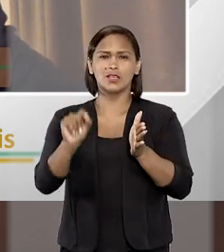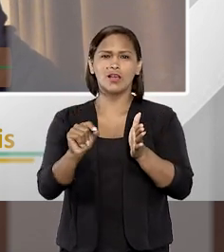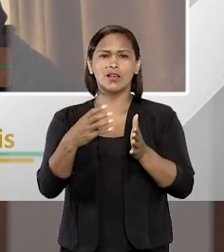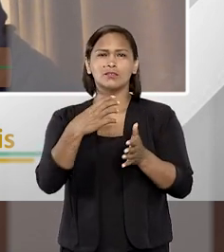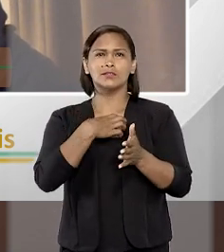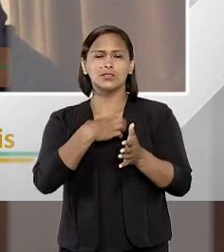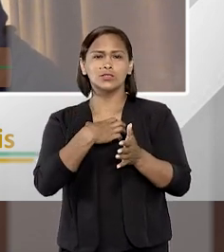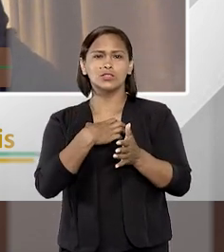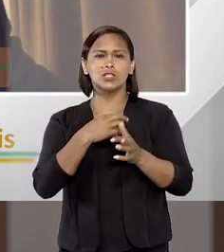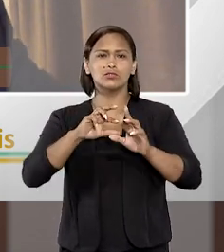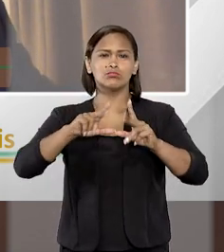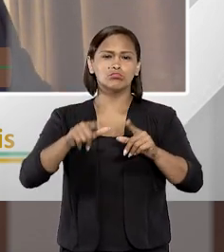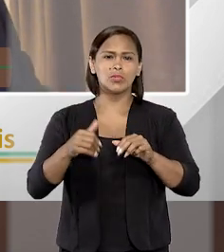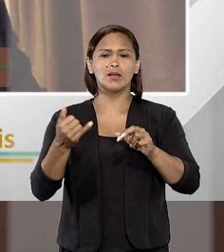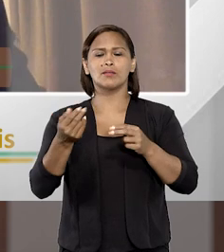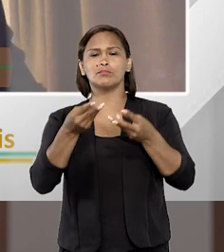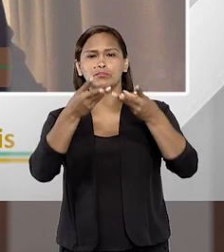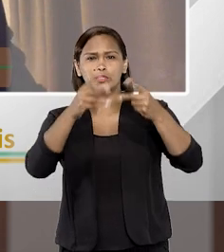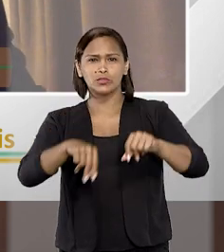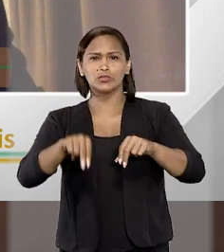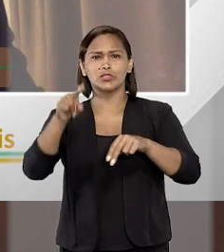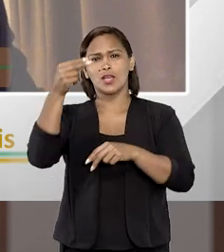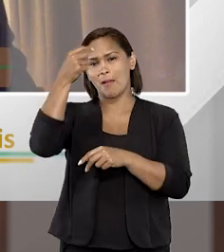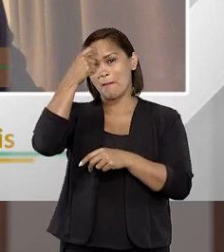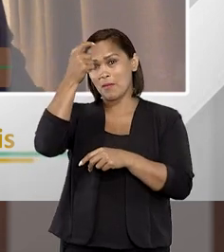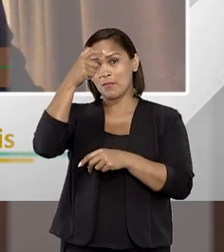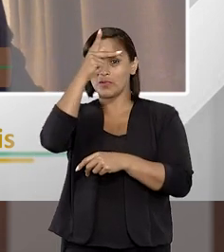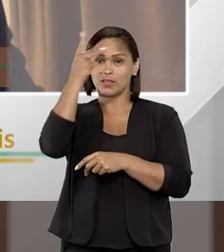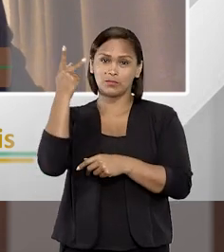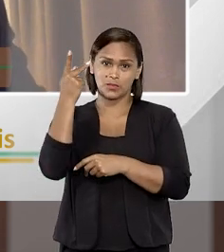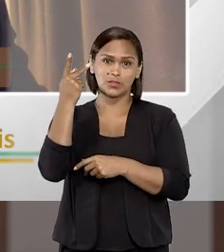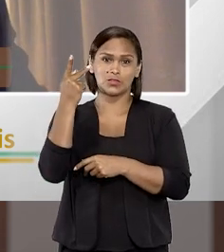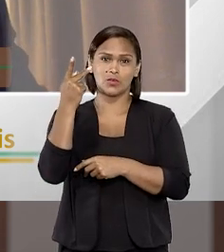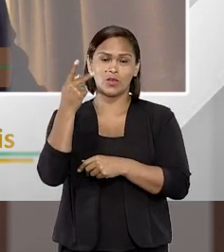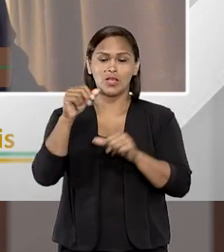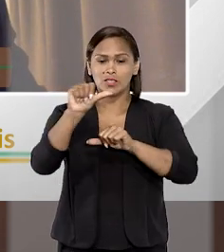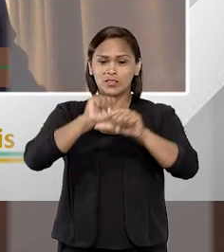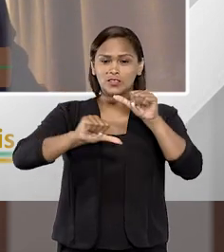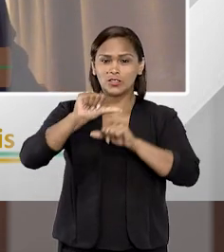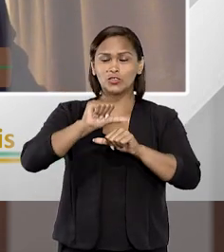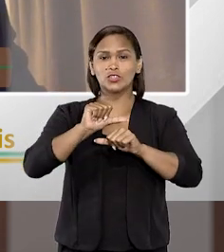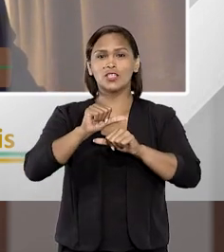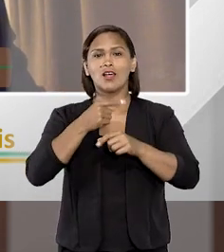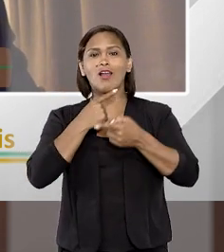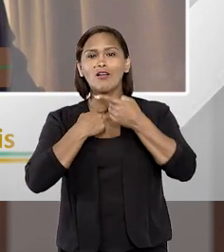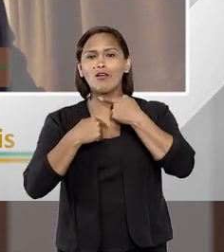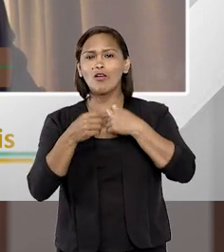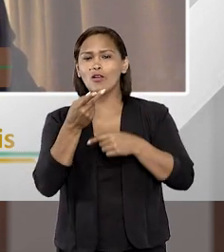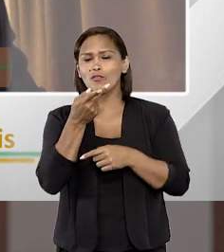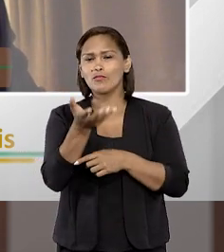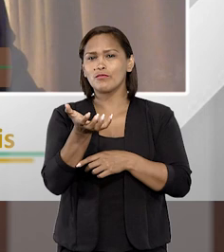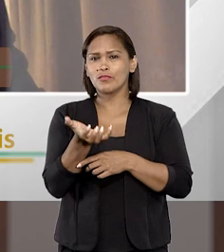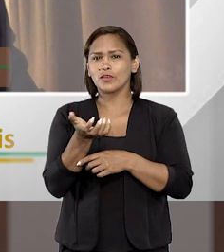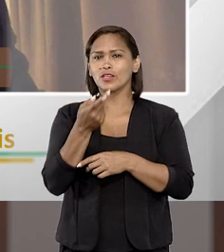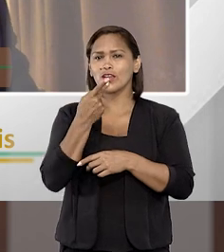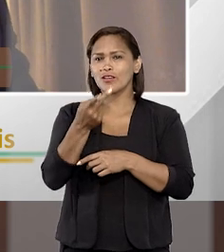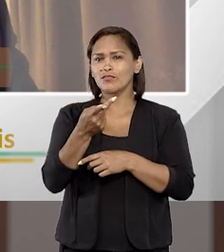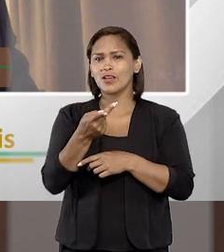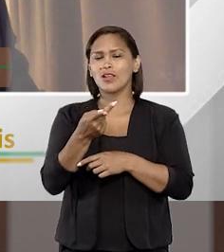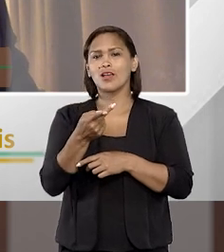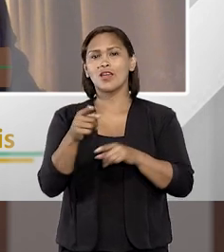de forma a não prejudicar a memória da pessoa não gerar indução e consequentemente